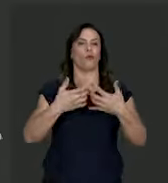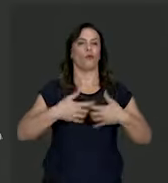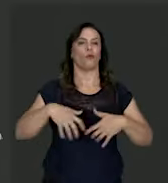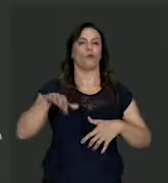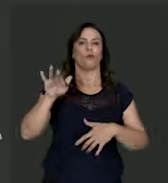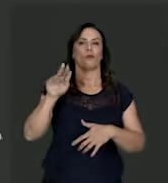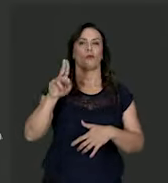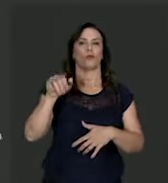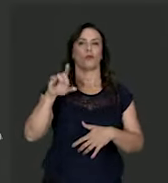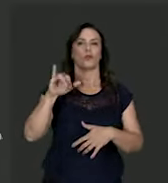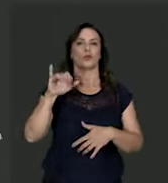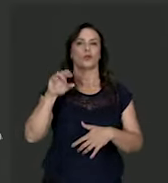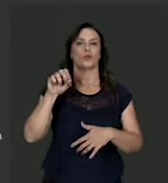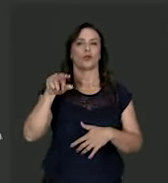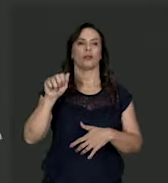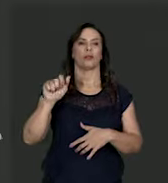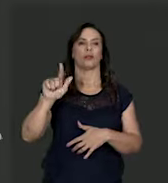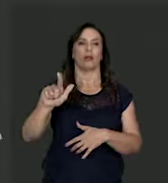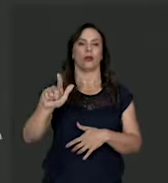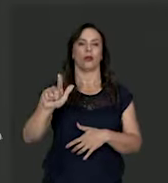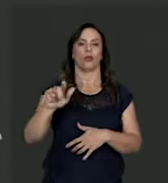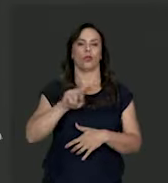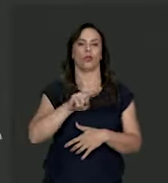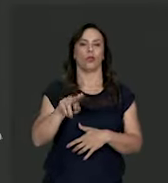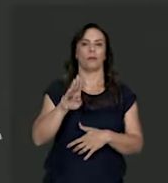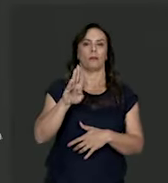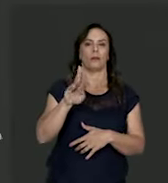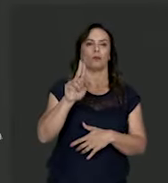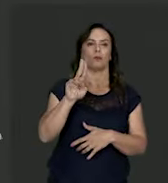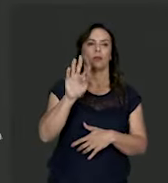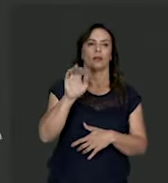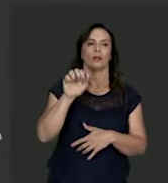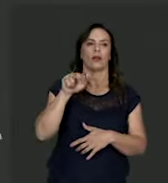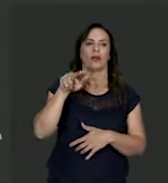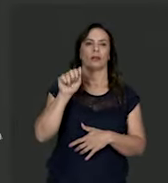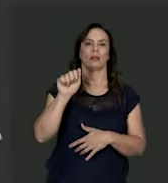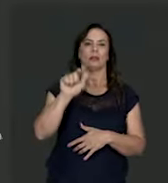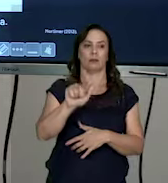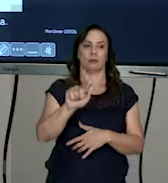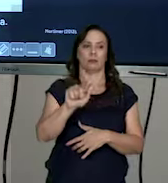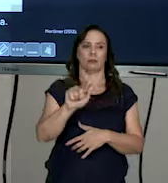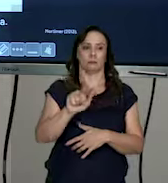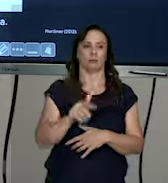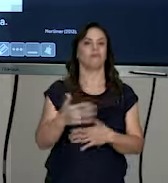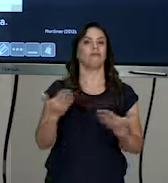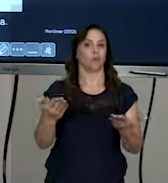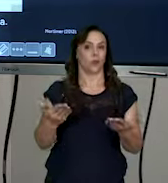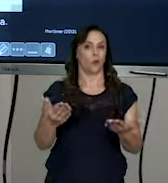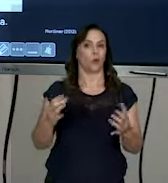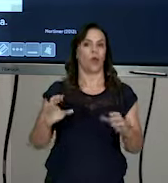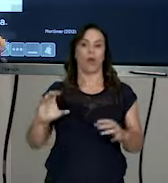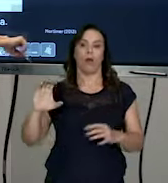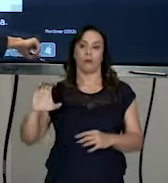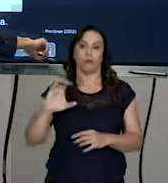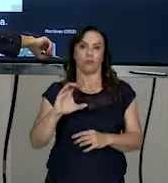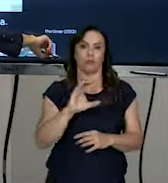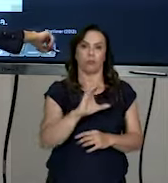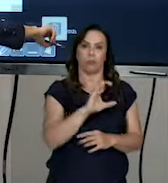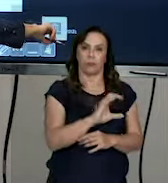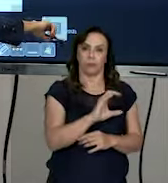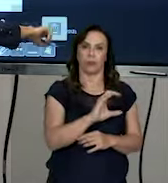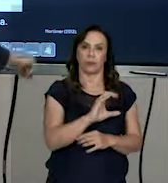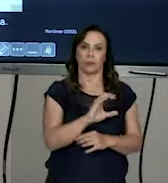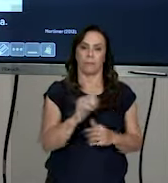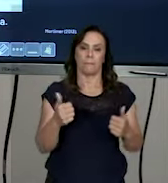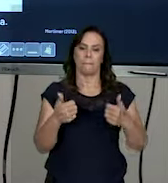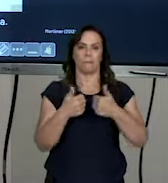coisa, né? Numera da extremidade da cadeia, onde fica mais próximo, onde está a carbonila.